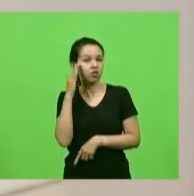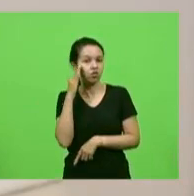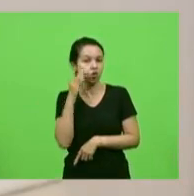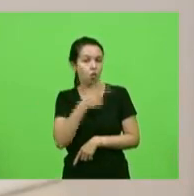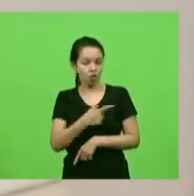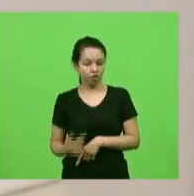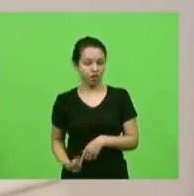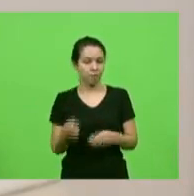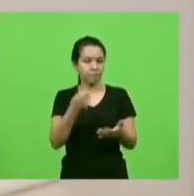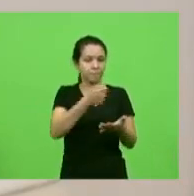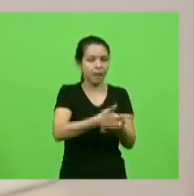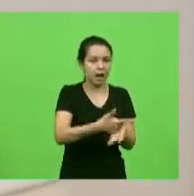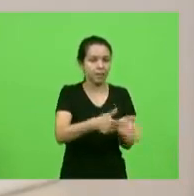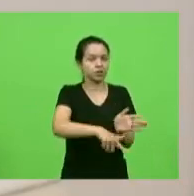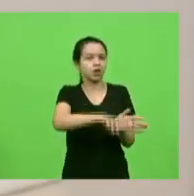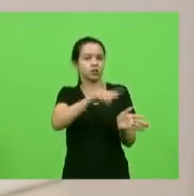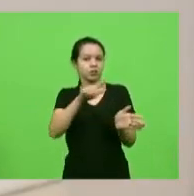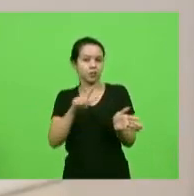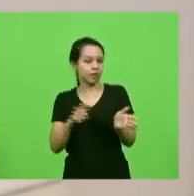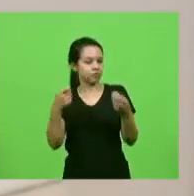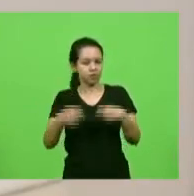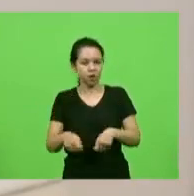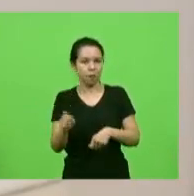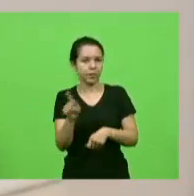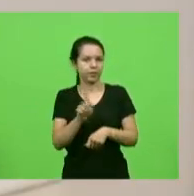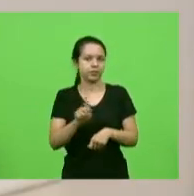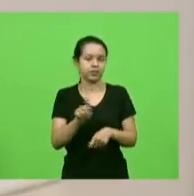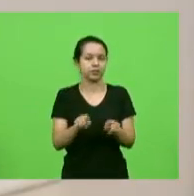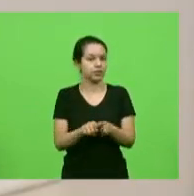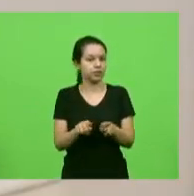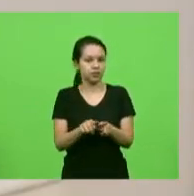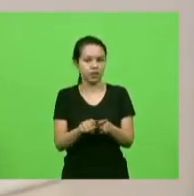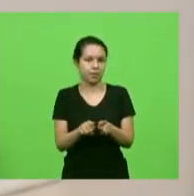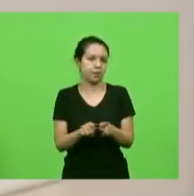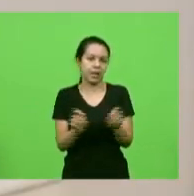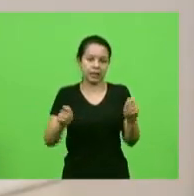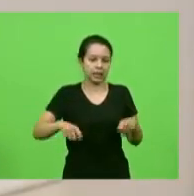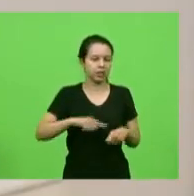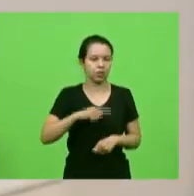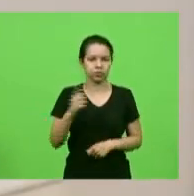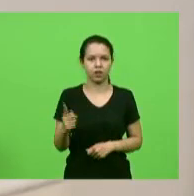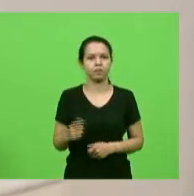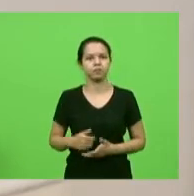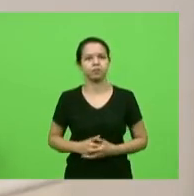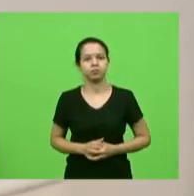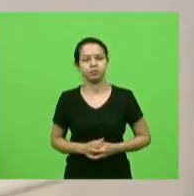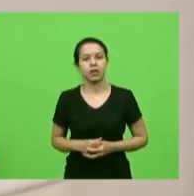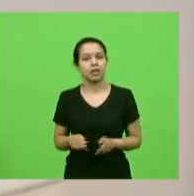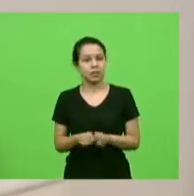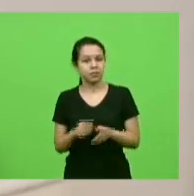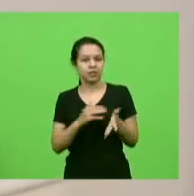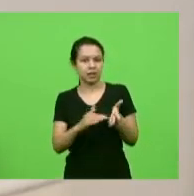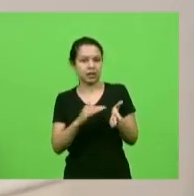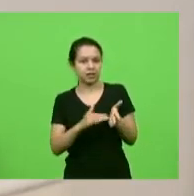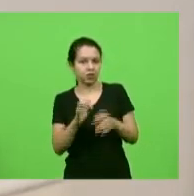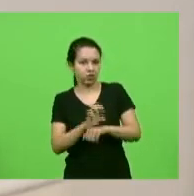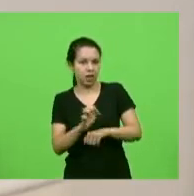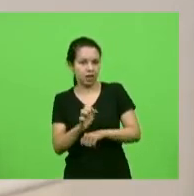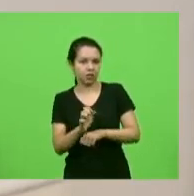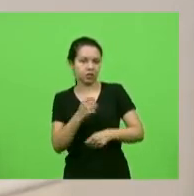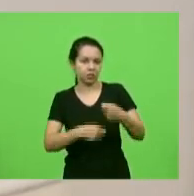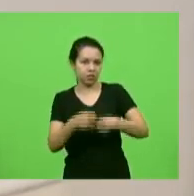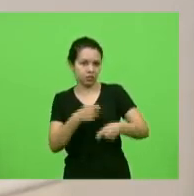haveria essa necessidade nem essa possibilidade. Já o secretário de Estado de Administração, o senhor Jorge Eduardo